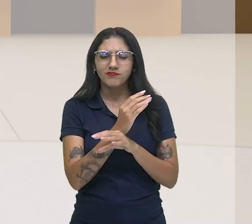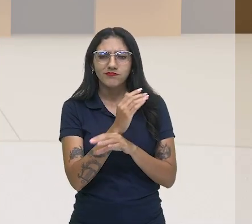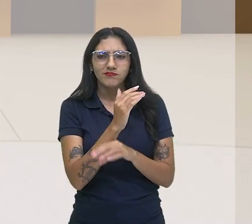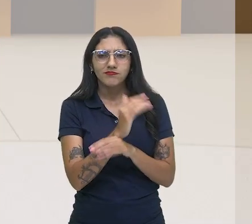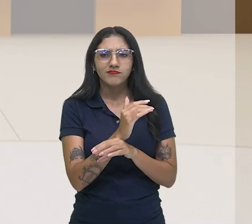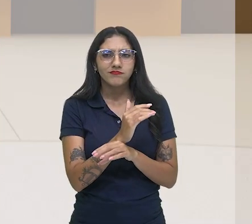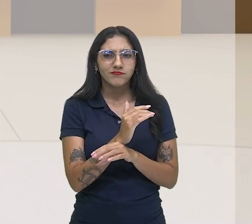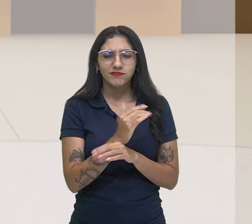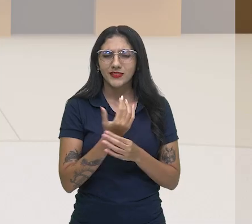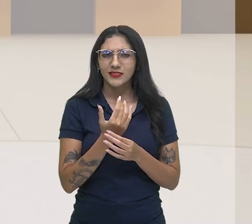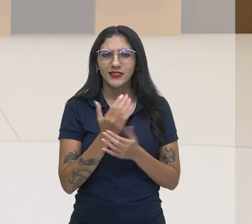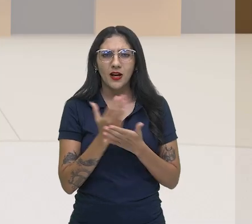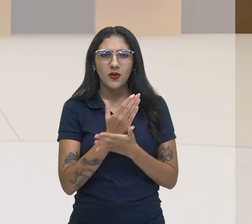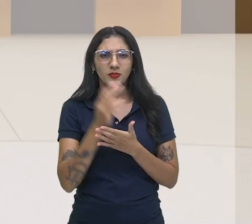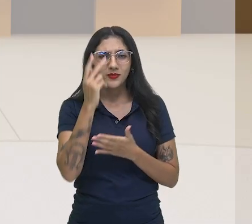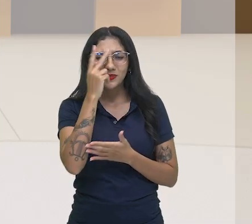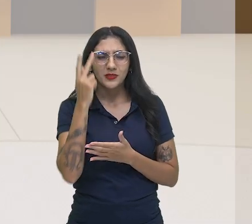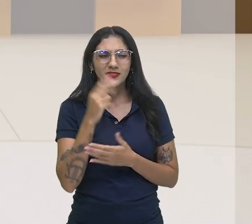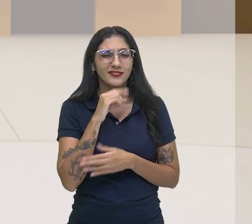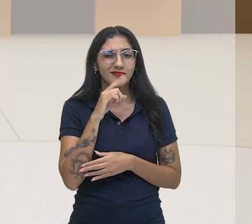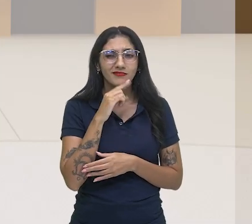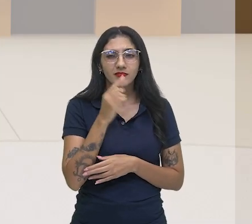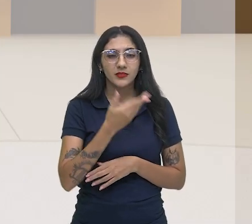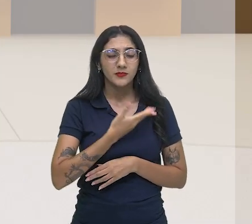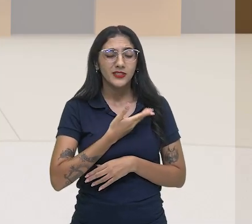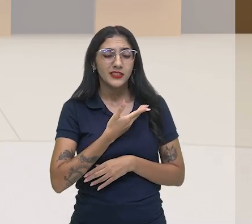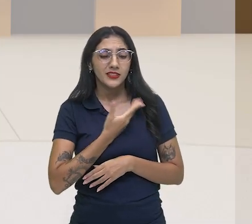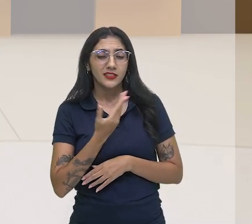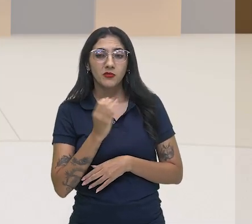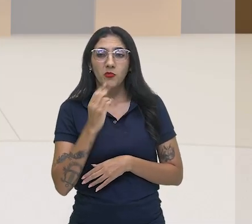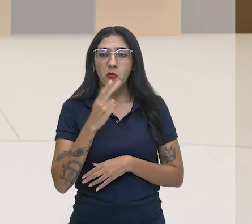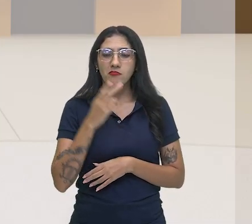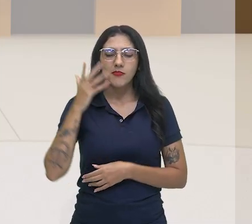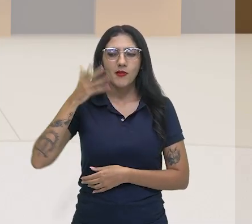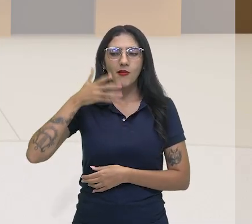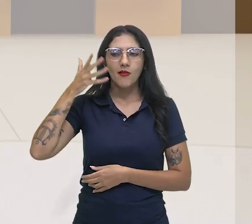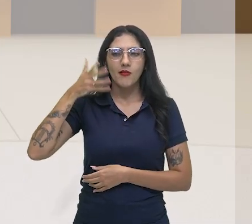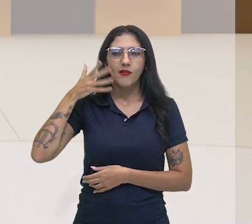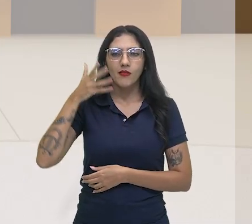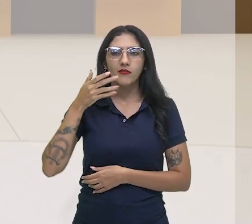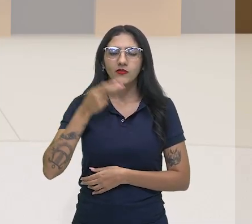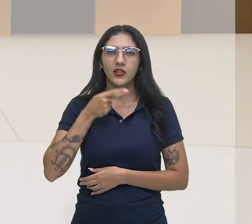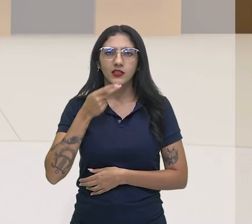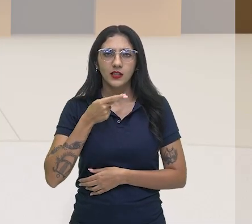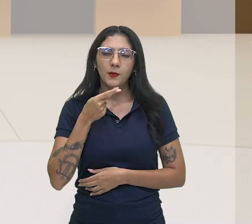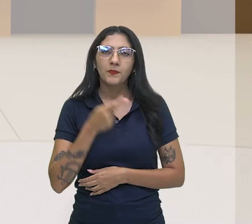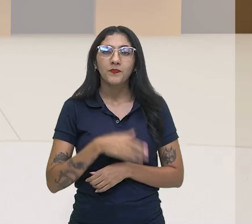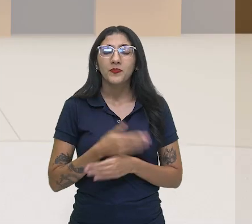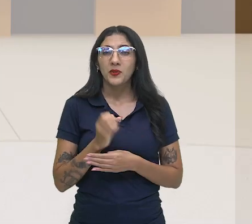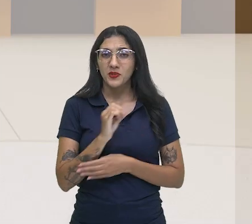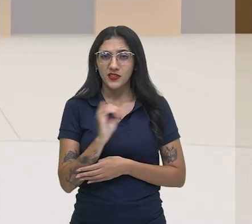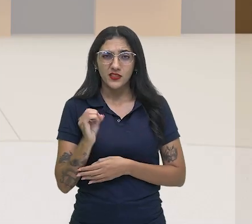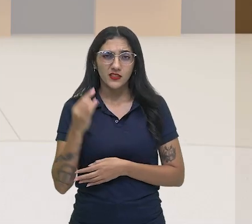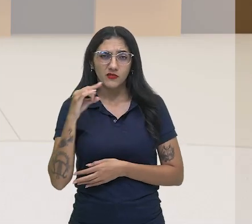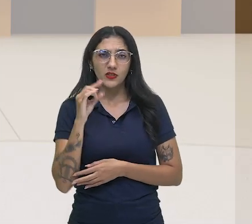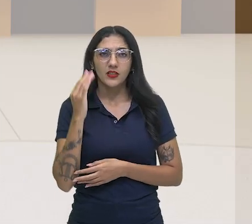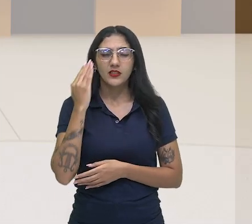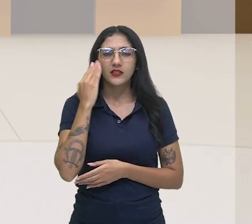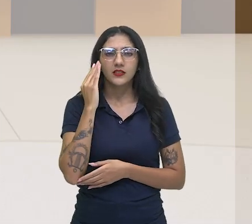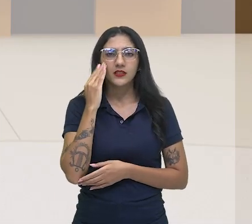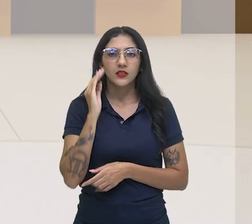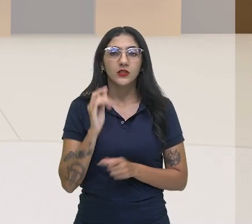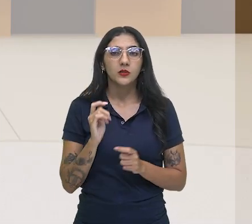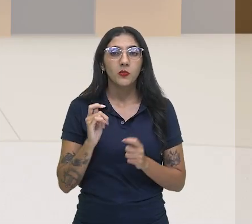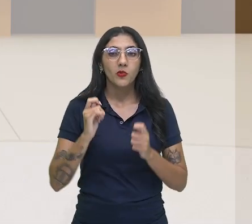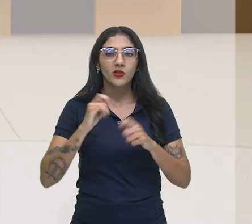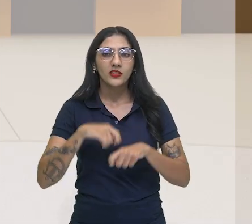têm dificuldade de fazer amizades, falar em público. E se você entende que pode, aos poucos,